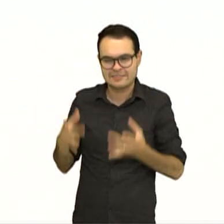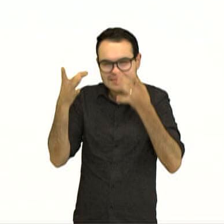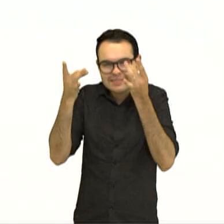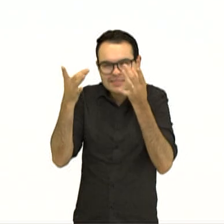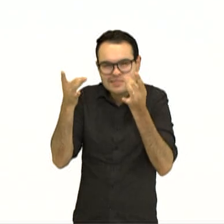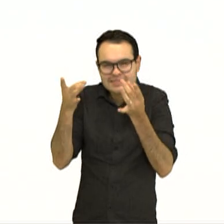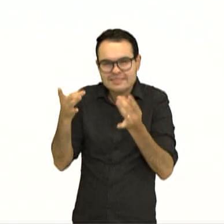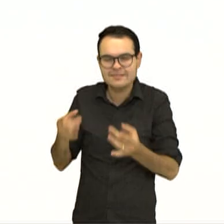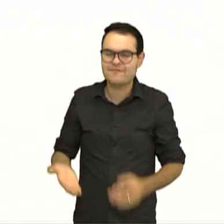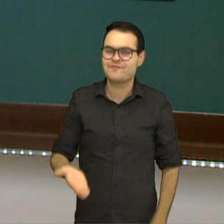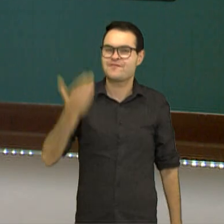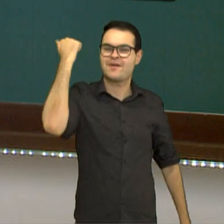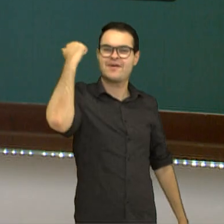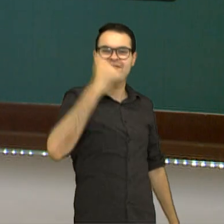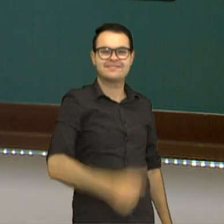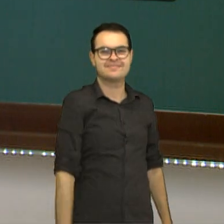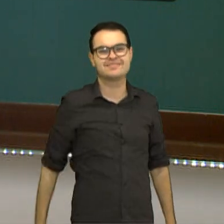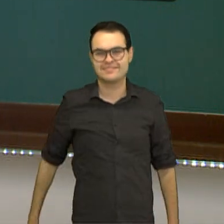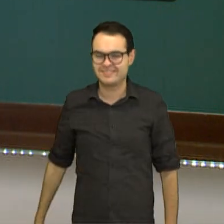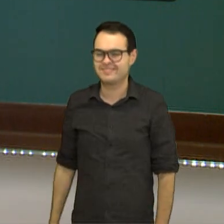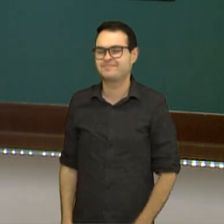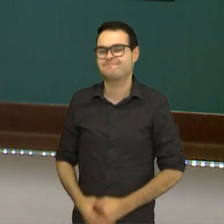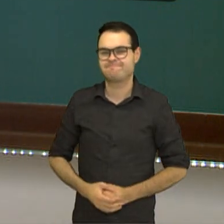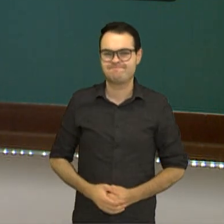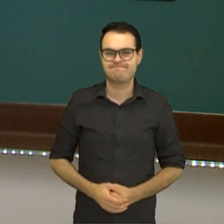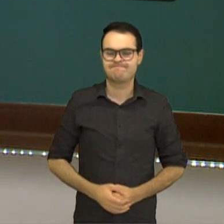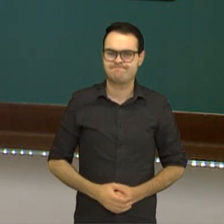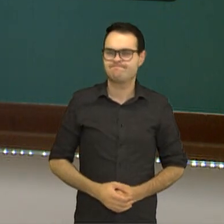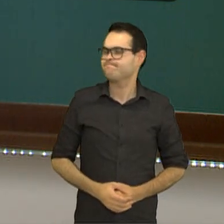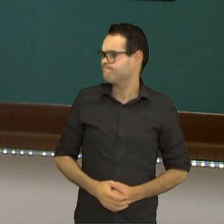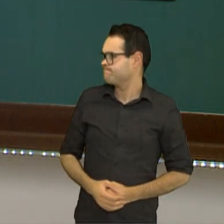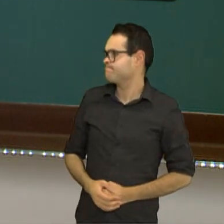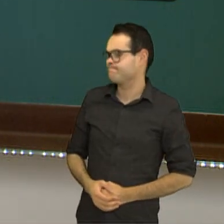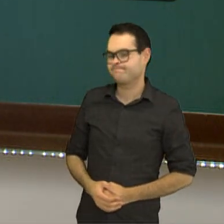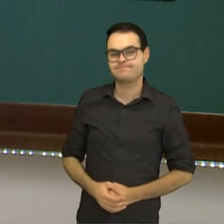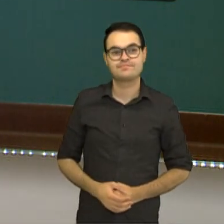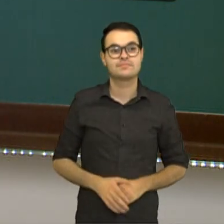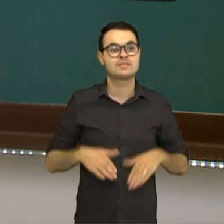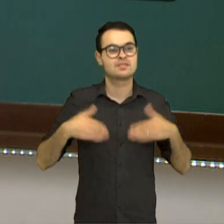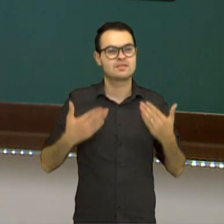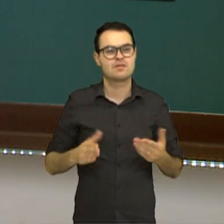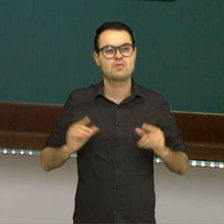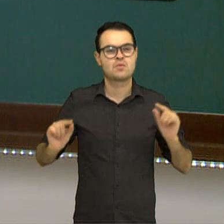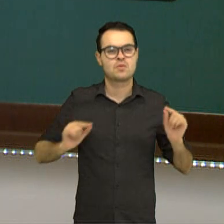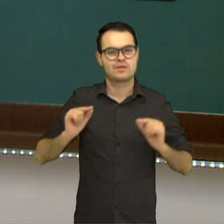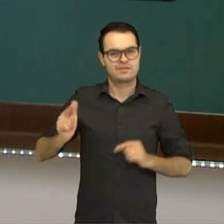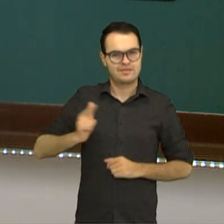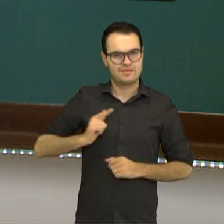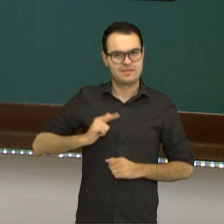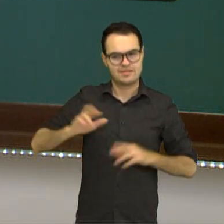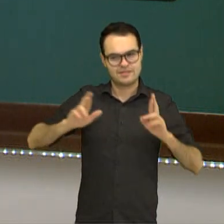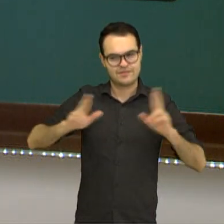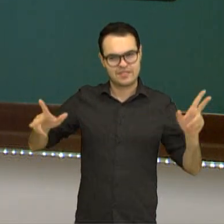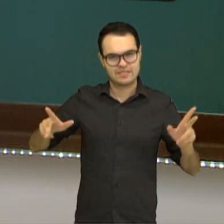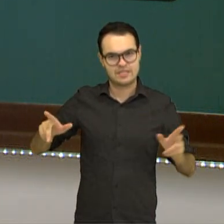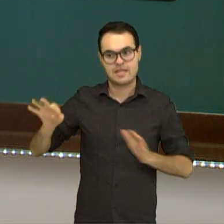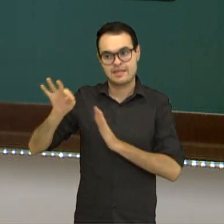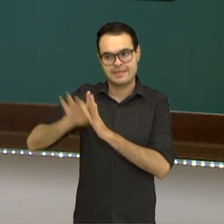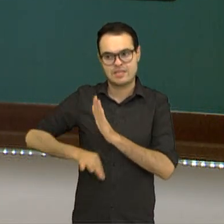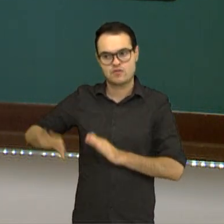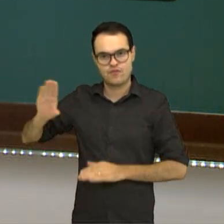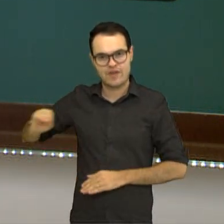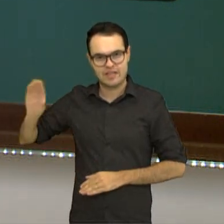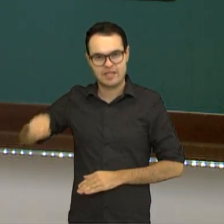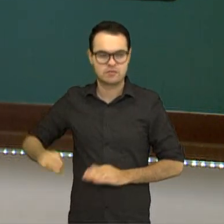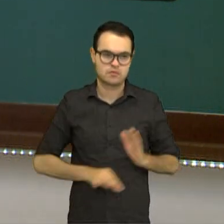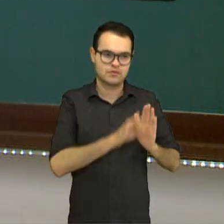criteriosa. Vamos lá então! Very good! So, existe diferença entre o texto falado e o texto escrito? O